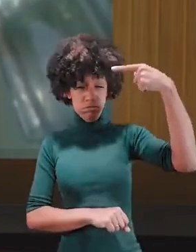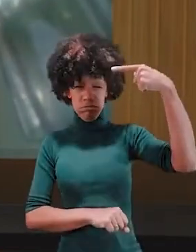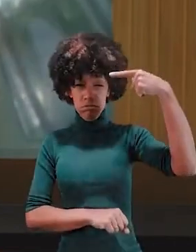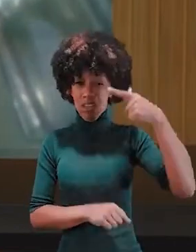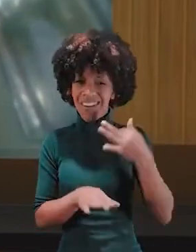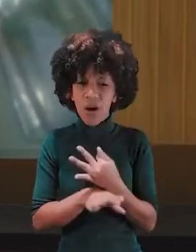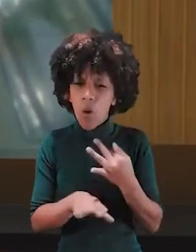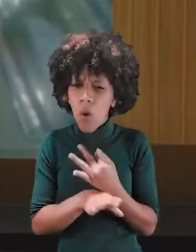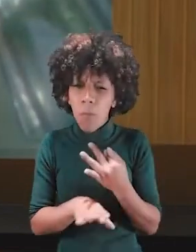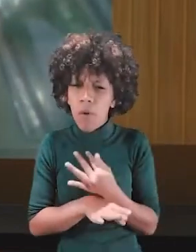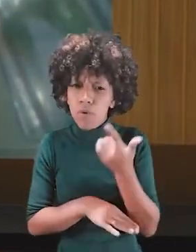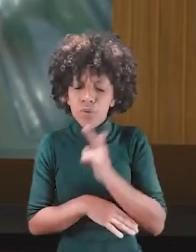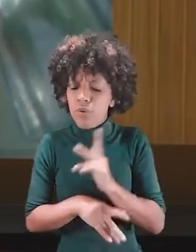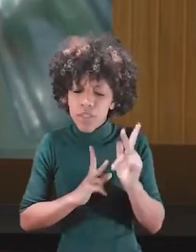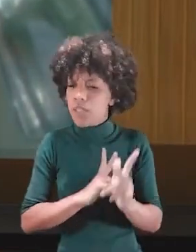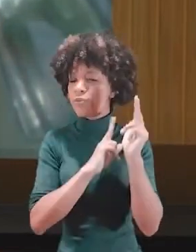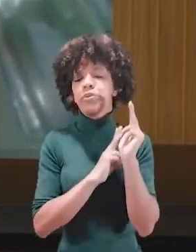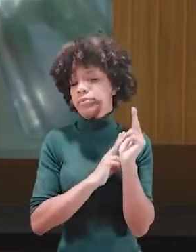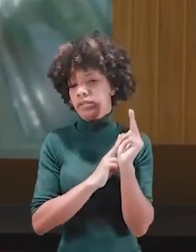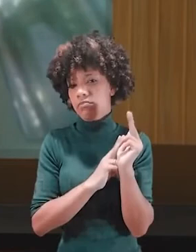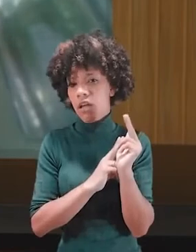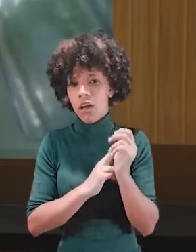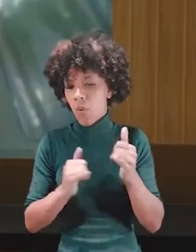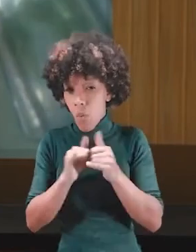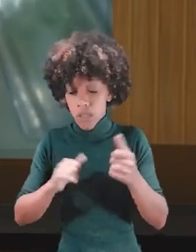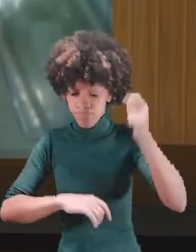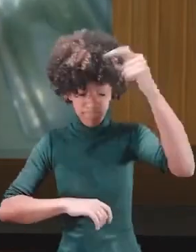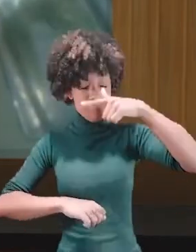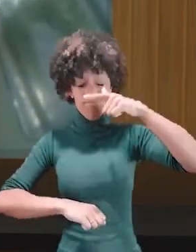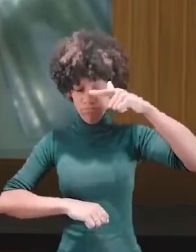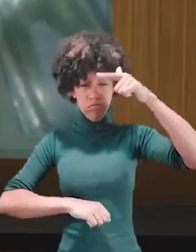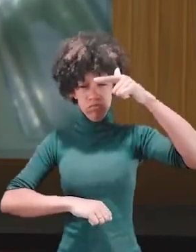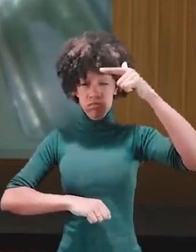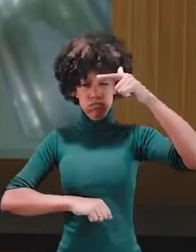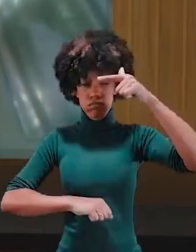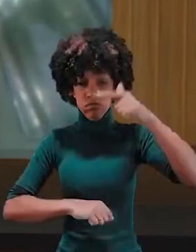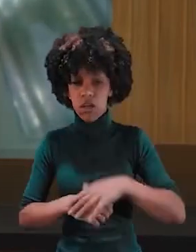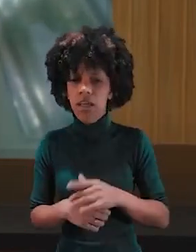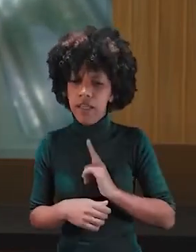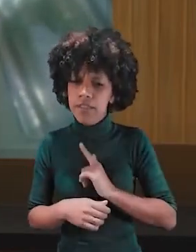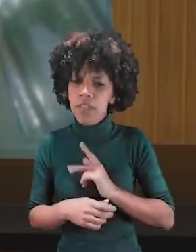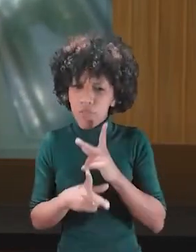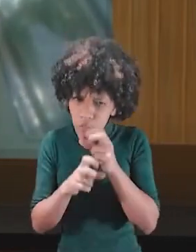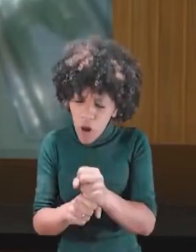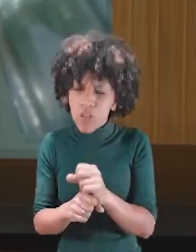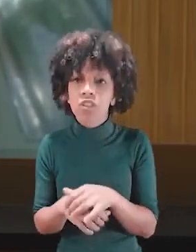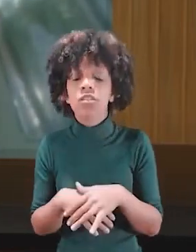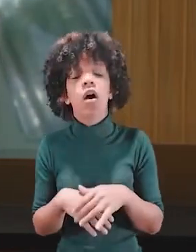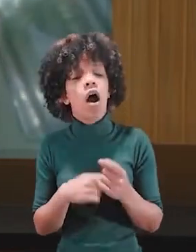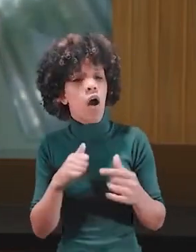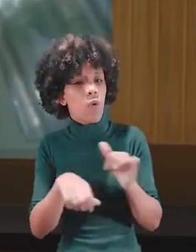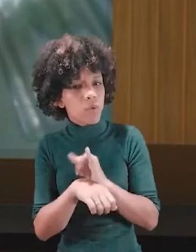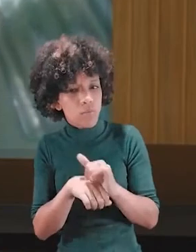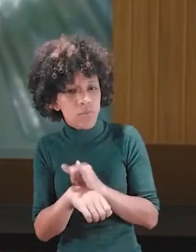luz incomoda muito. Você não consegue dormir com uma luz fortíssima. A gente tem algumas luzes militares muito fortes, né? Então tem alguns métodos